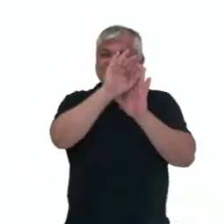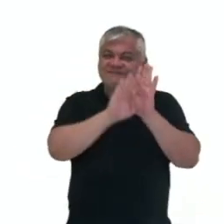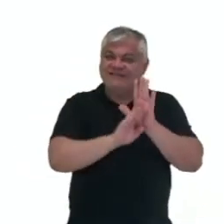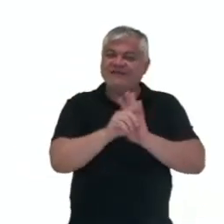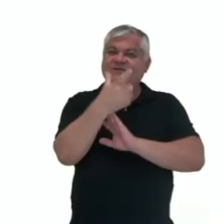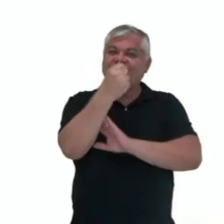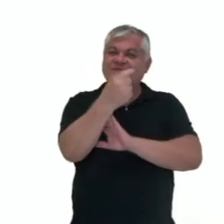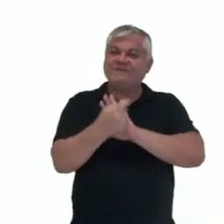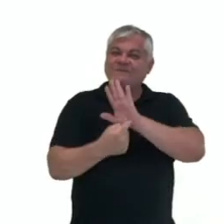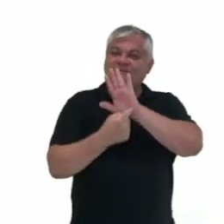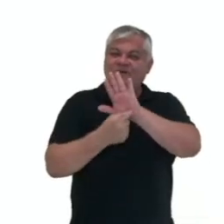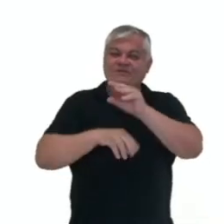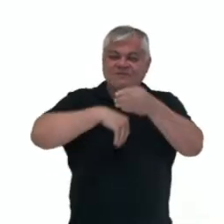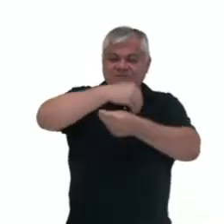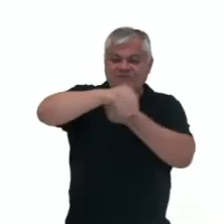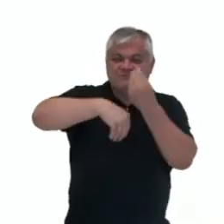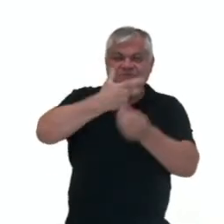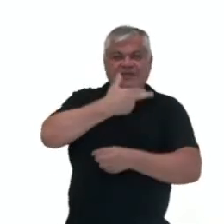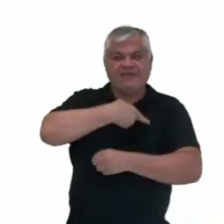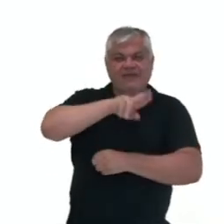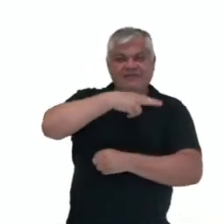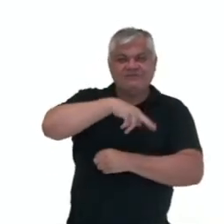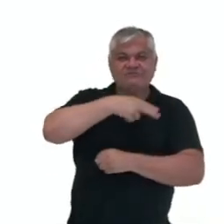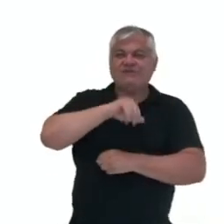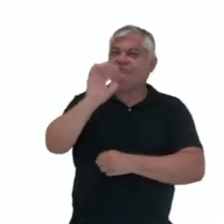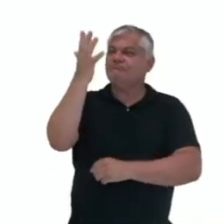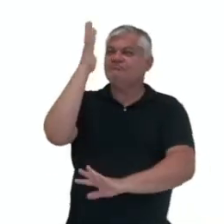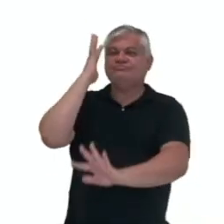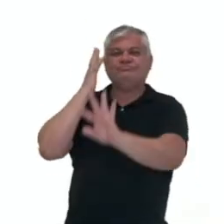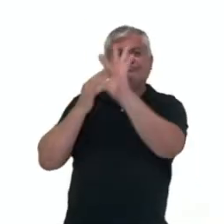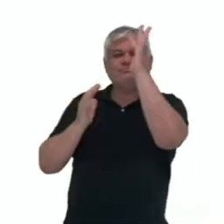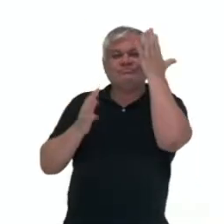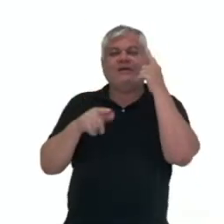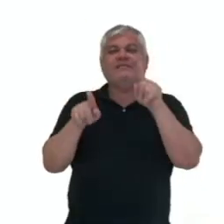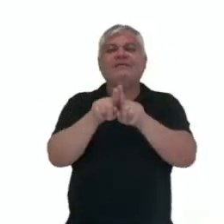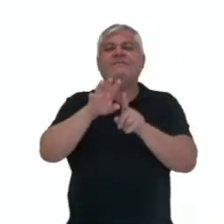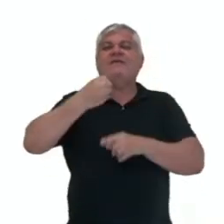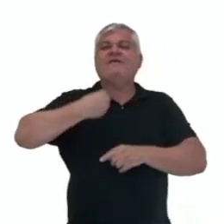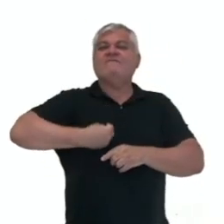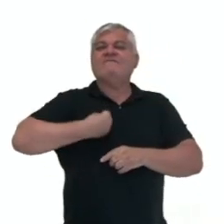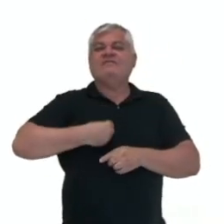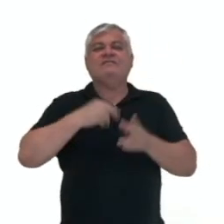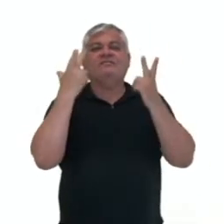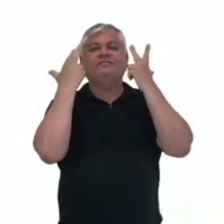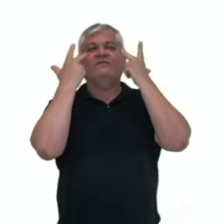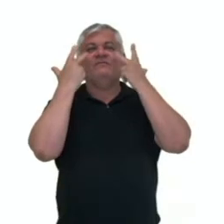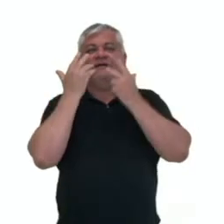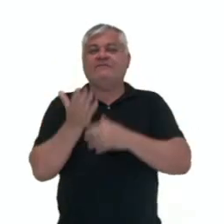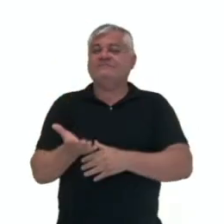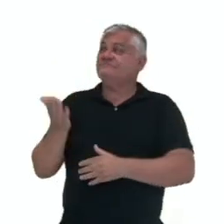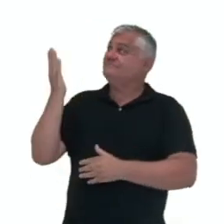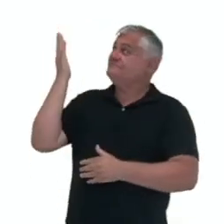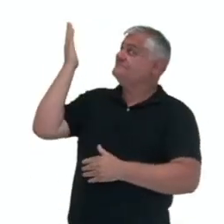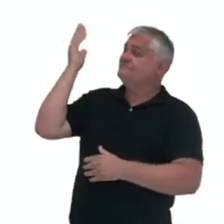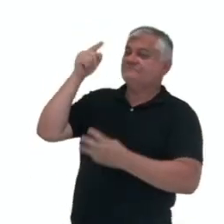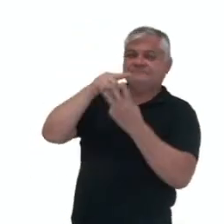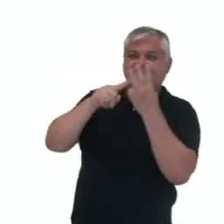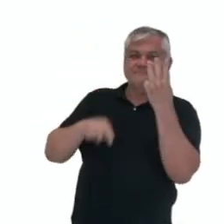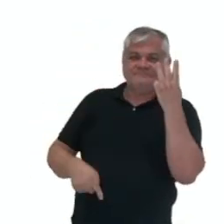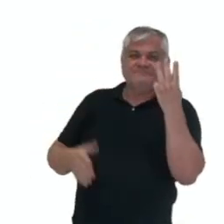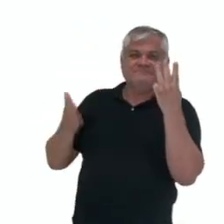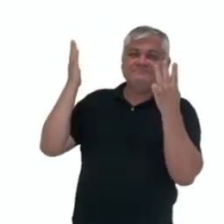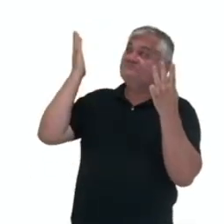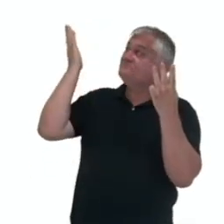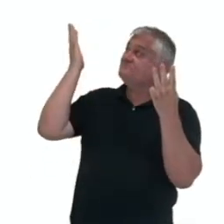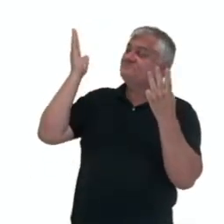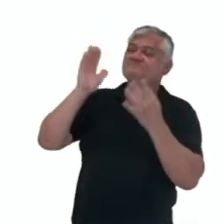obra vai mesclar religiosidade, paisagens brasileiras e o cotidiano das pessoas comuns. Aqui eu trago para vocês 3 pinturas da